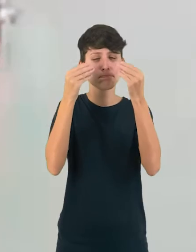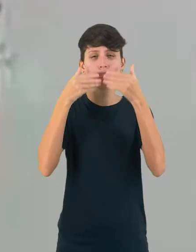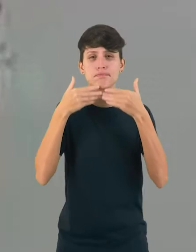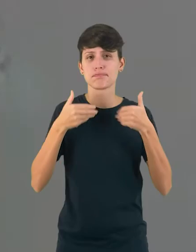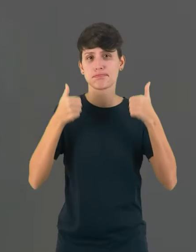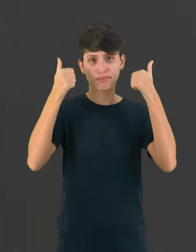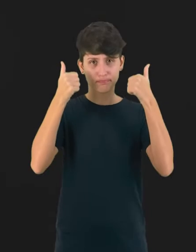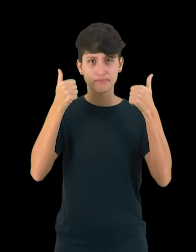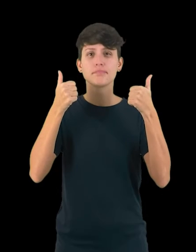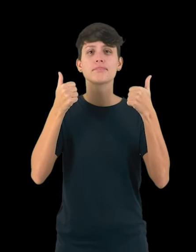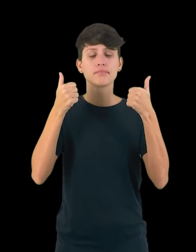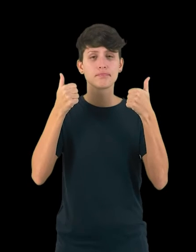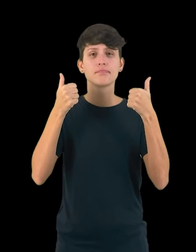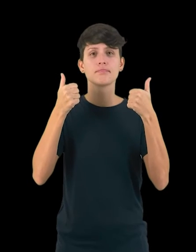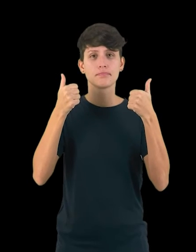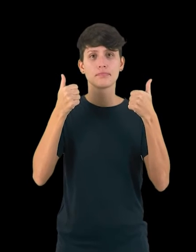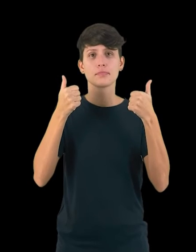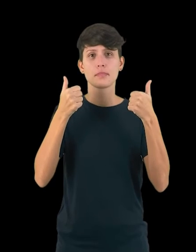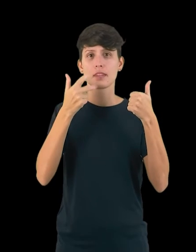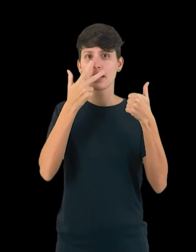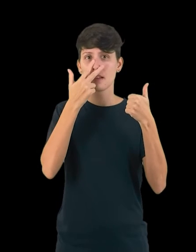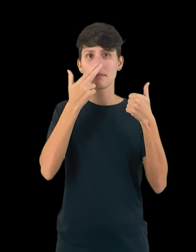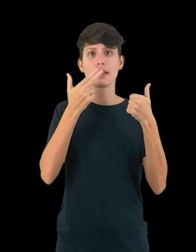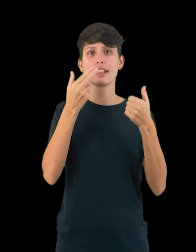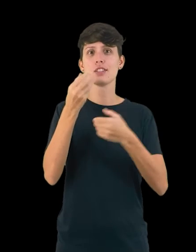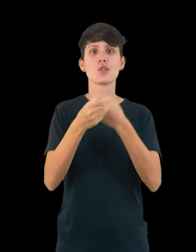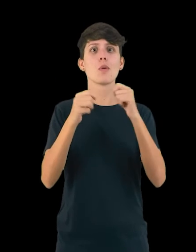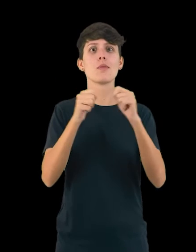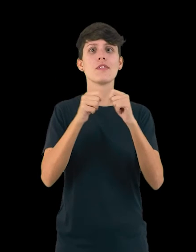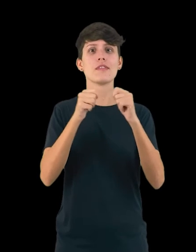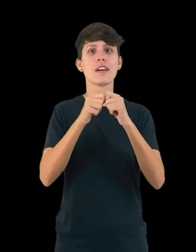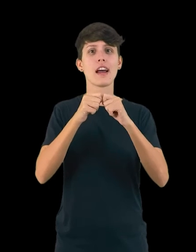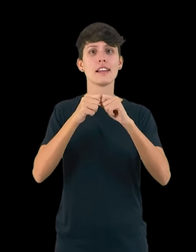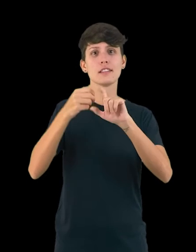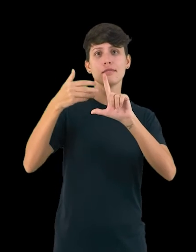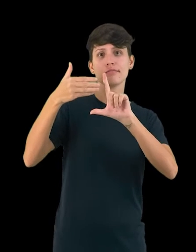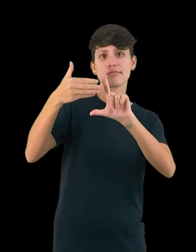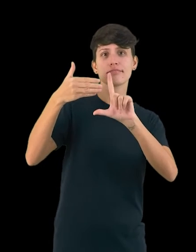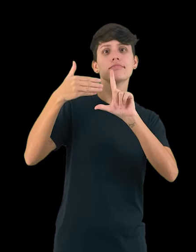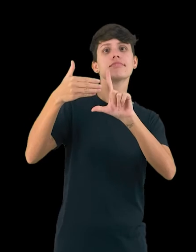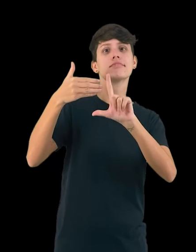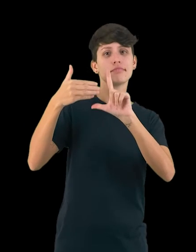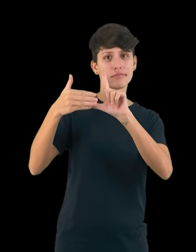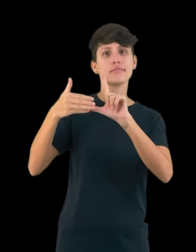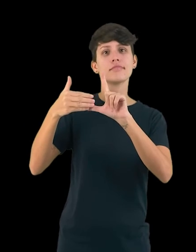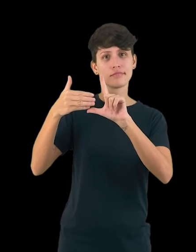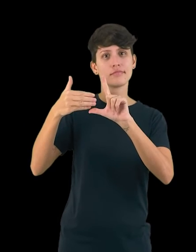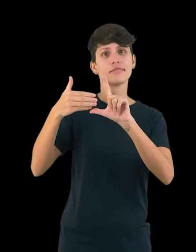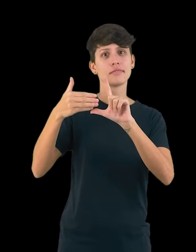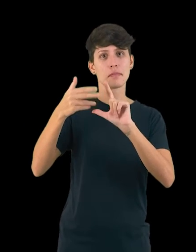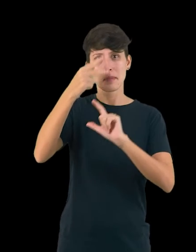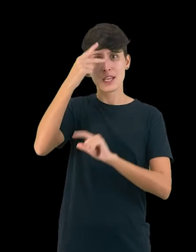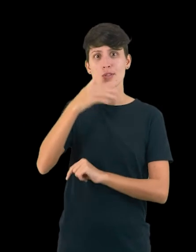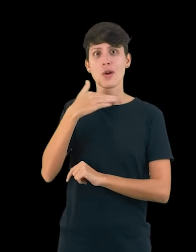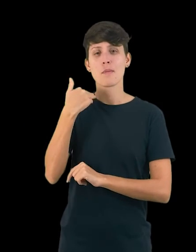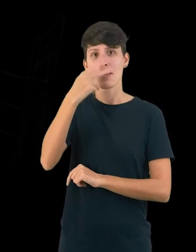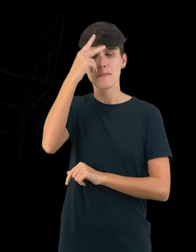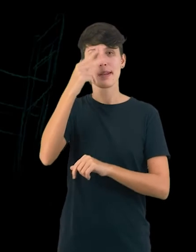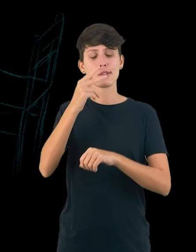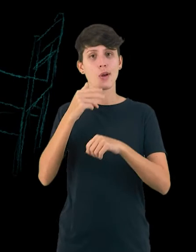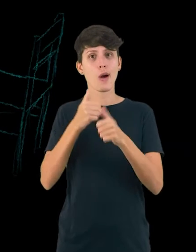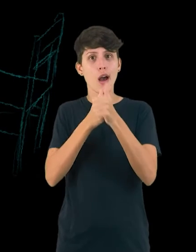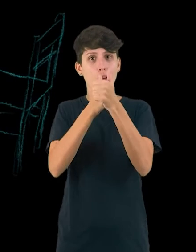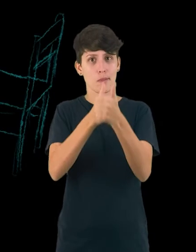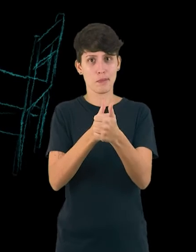psicologicamente melhor. A transmissão de velórios à distância tem acontecido muito. As